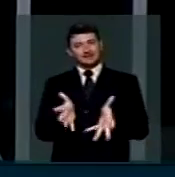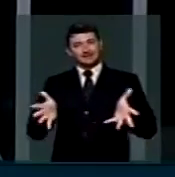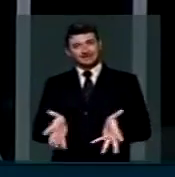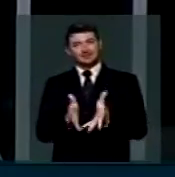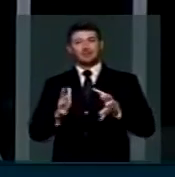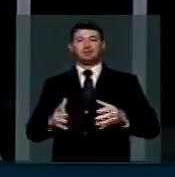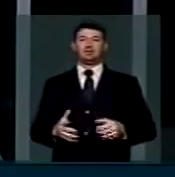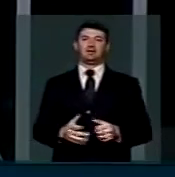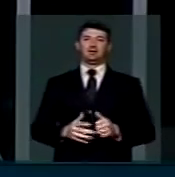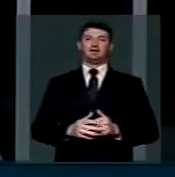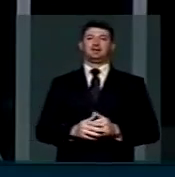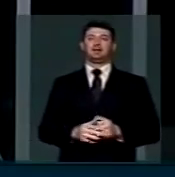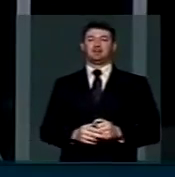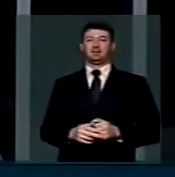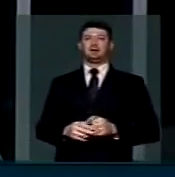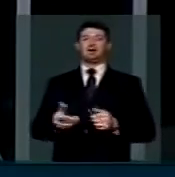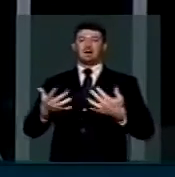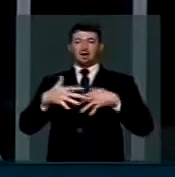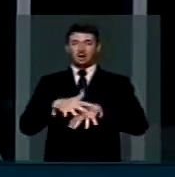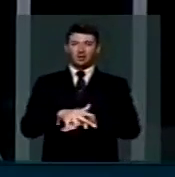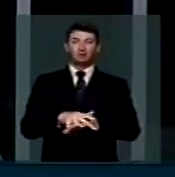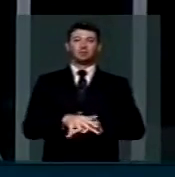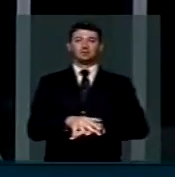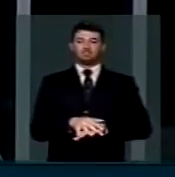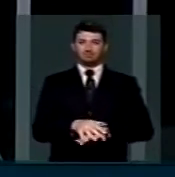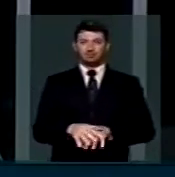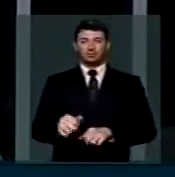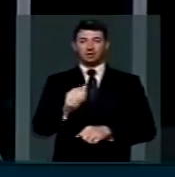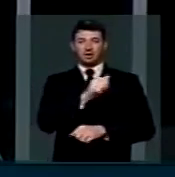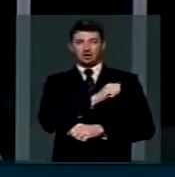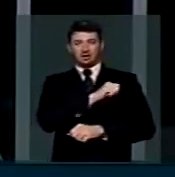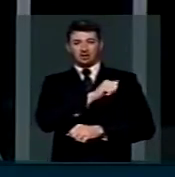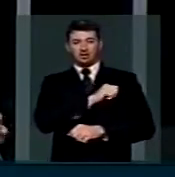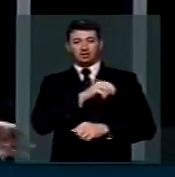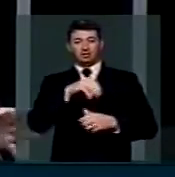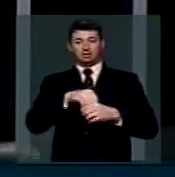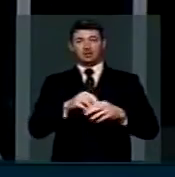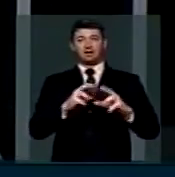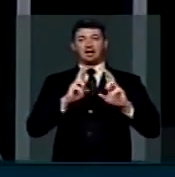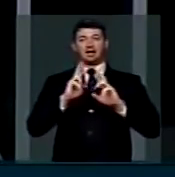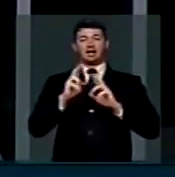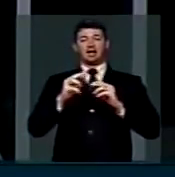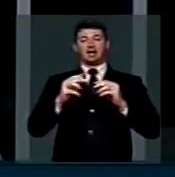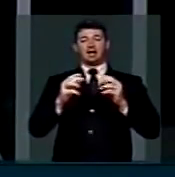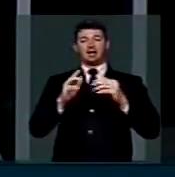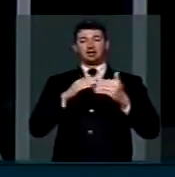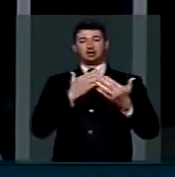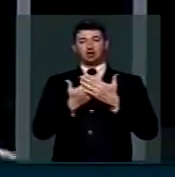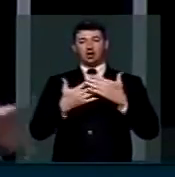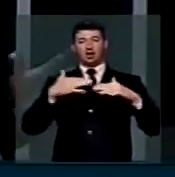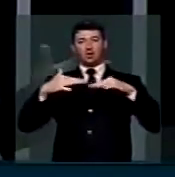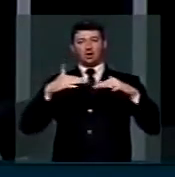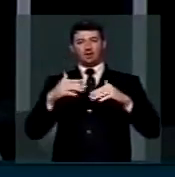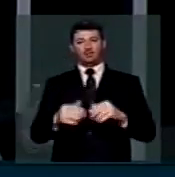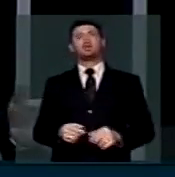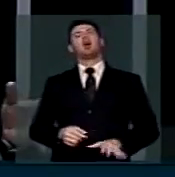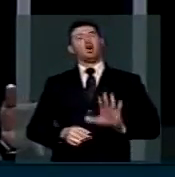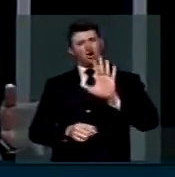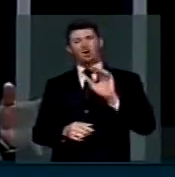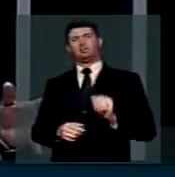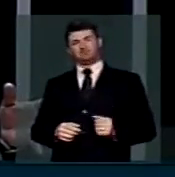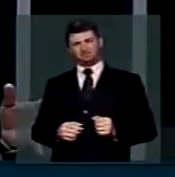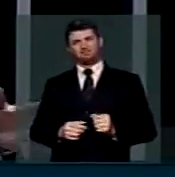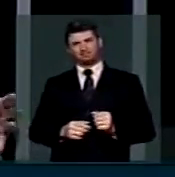incentivar a inclusão dos alunos na rede regular de ensino. Ora, senhor